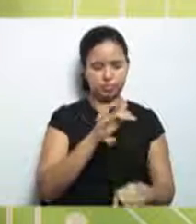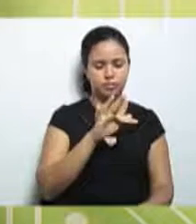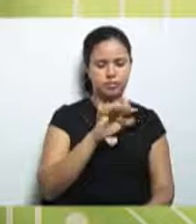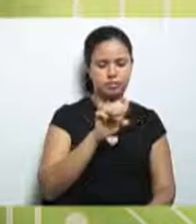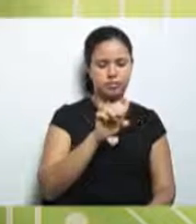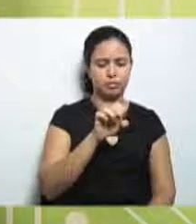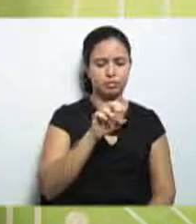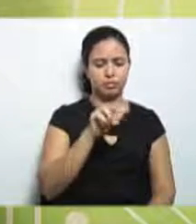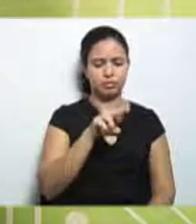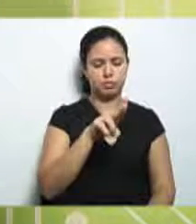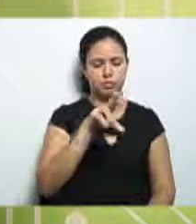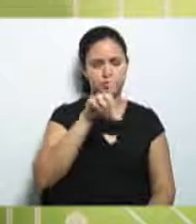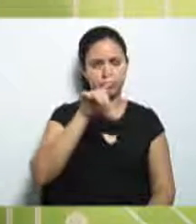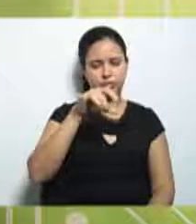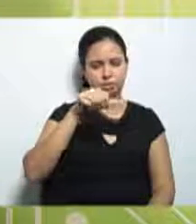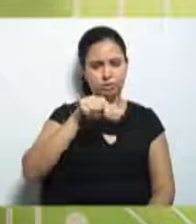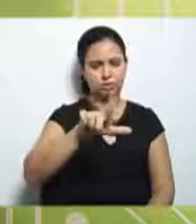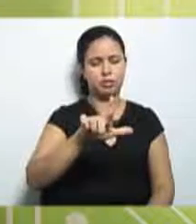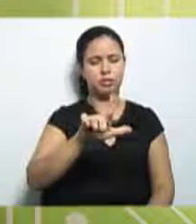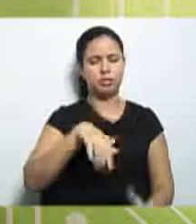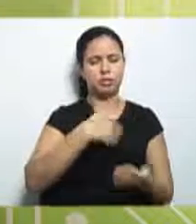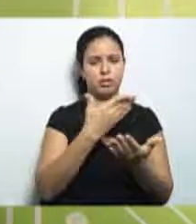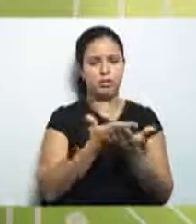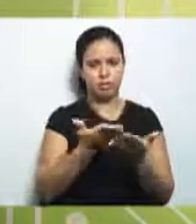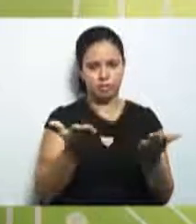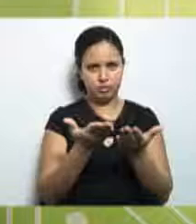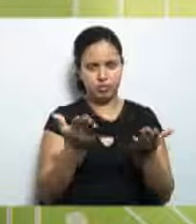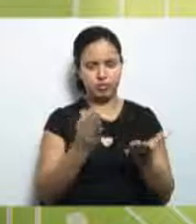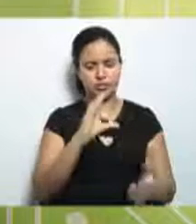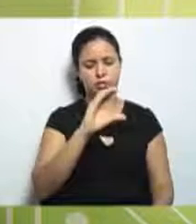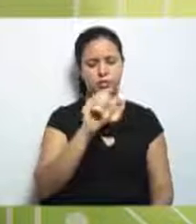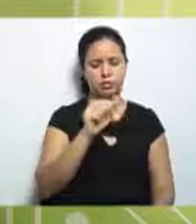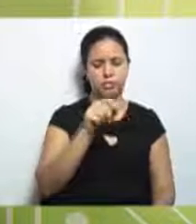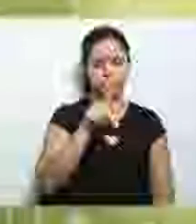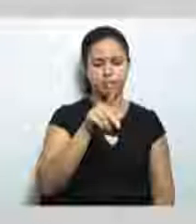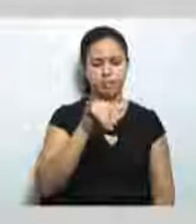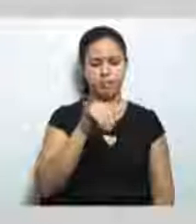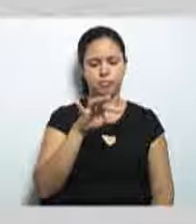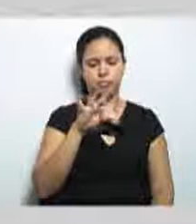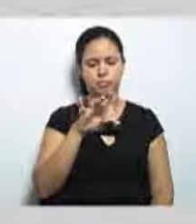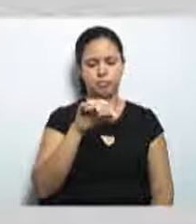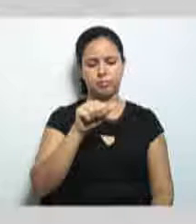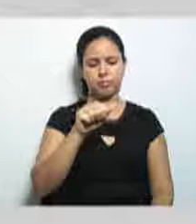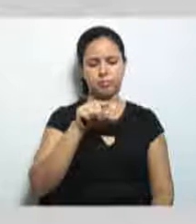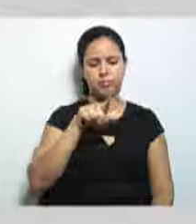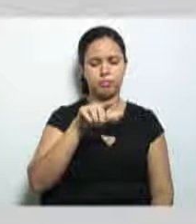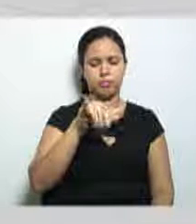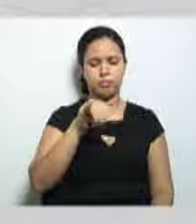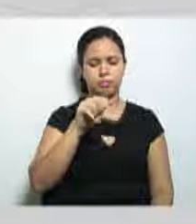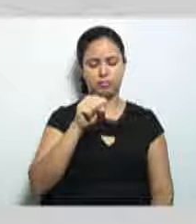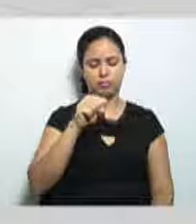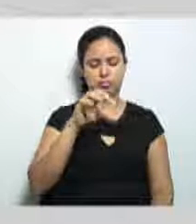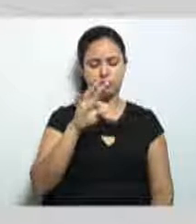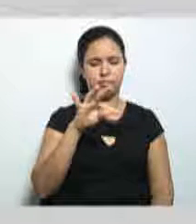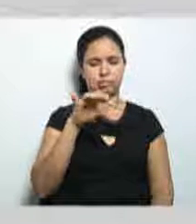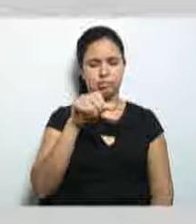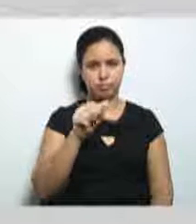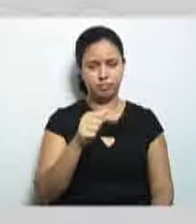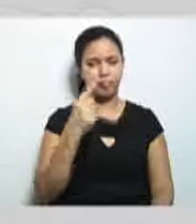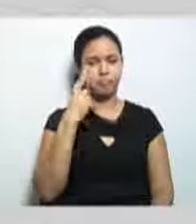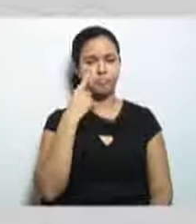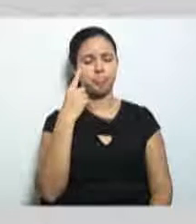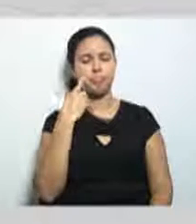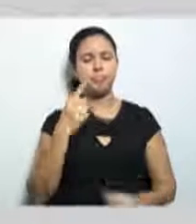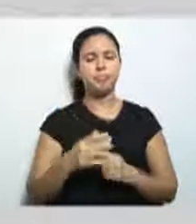produção capitalista, modo de produção que a gente vive hoje, né? Então, nas sociedades feudais e